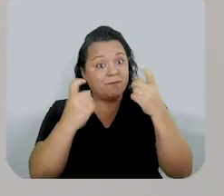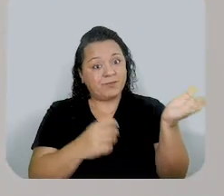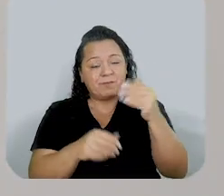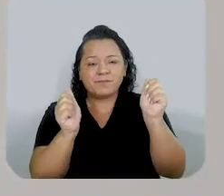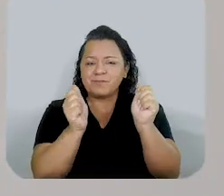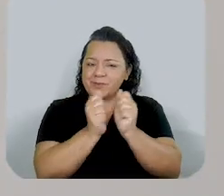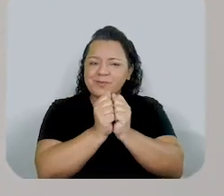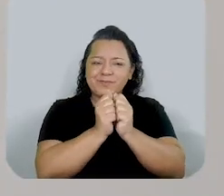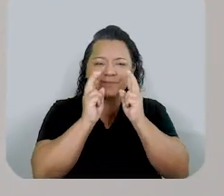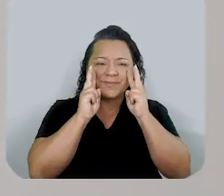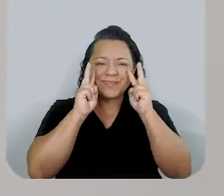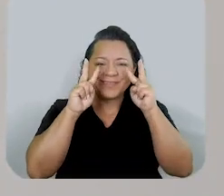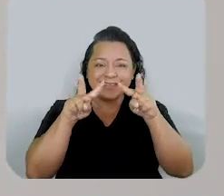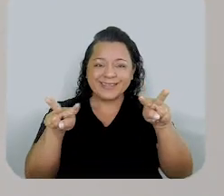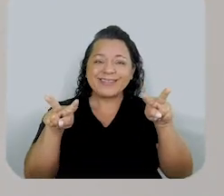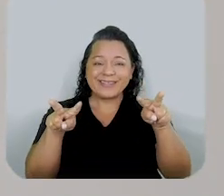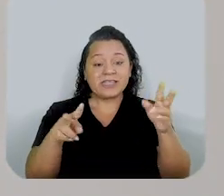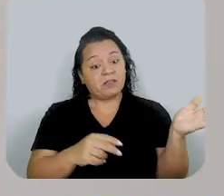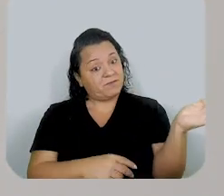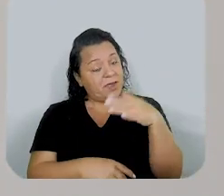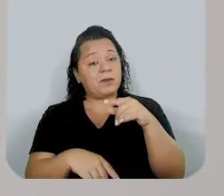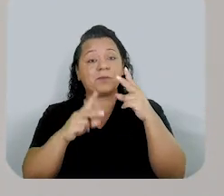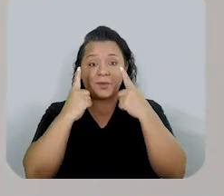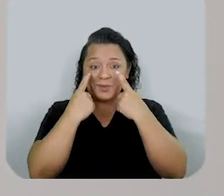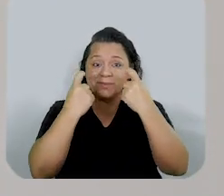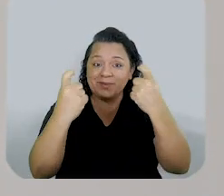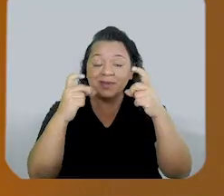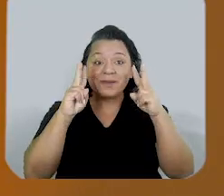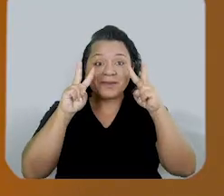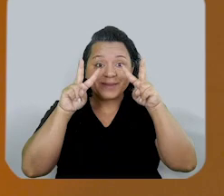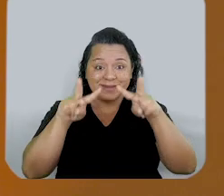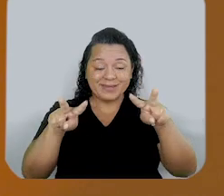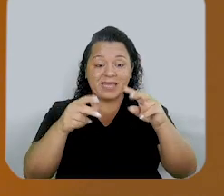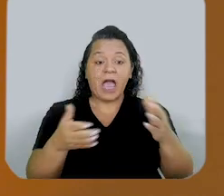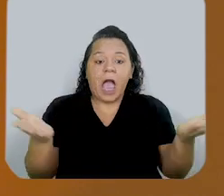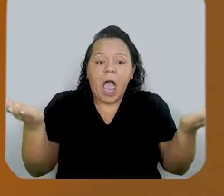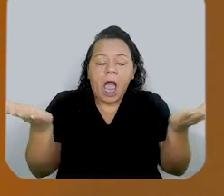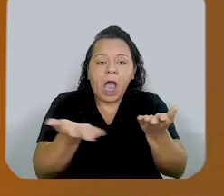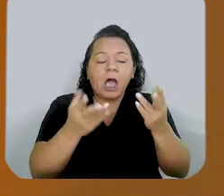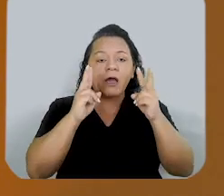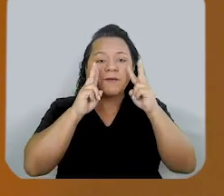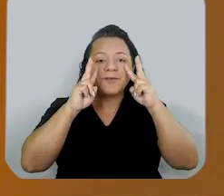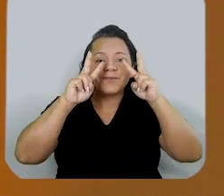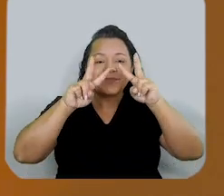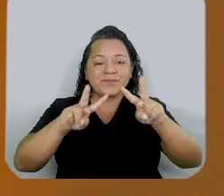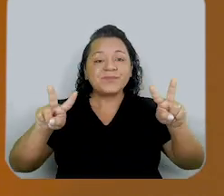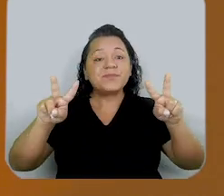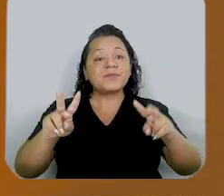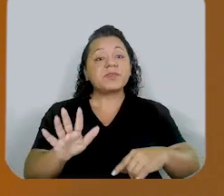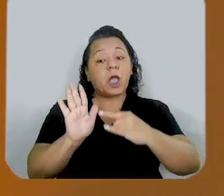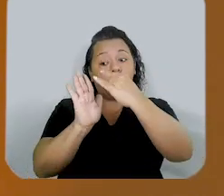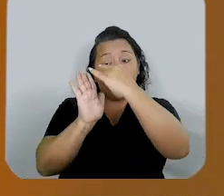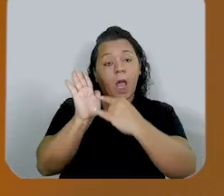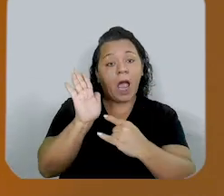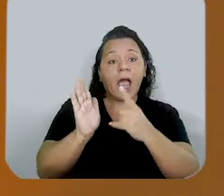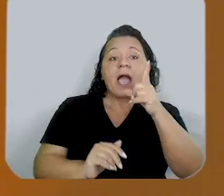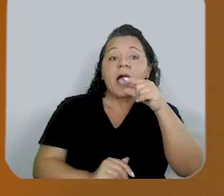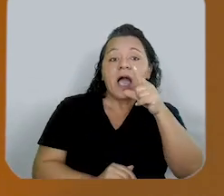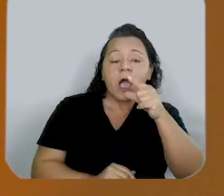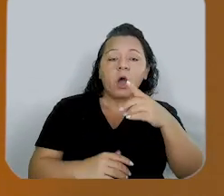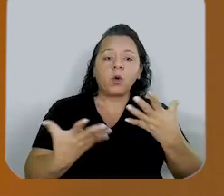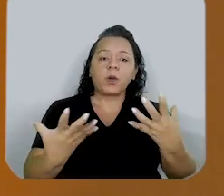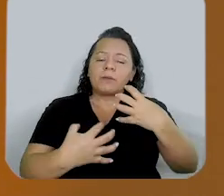juntos? Vamos, estou curiosa para assistir. A gente assiste agora ao documentário Águas